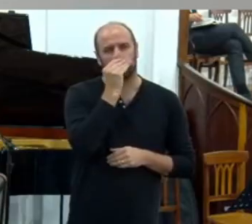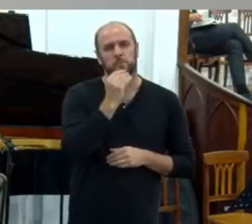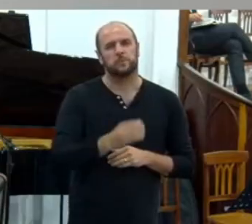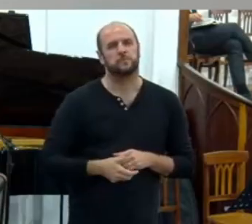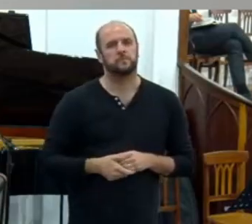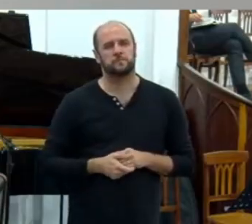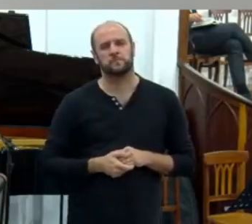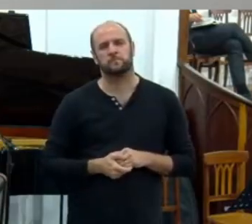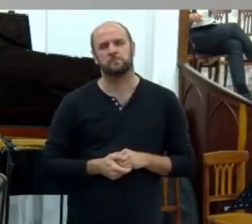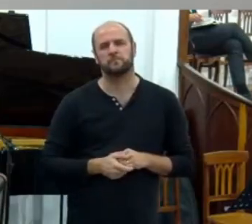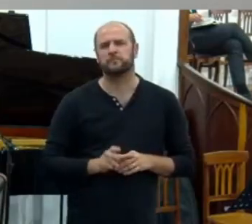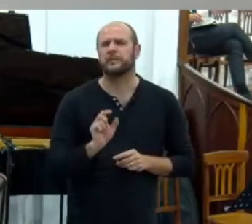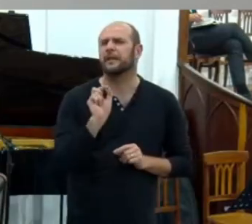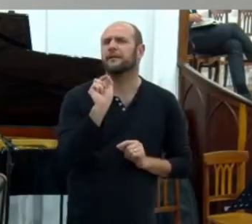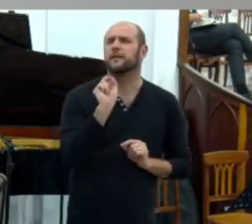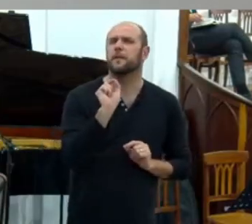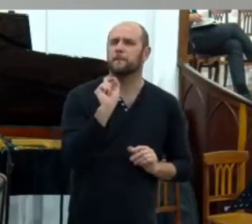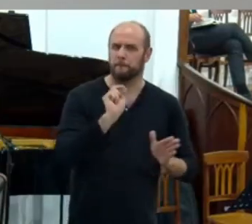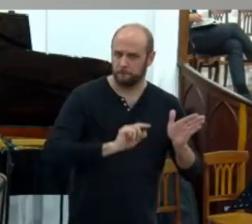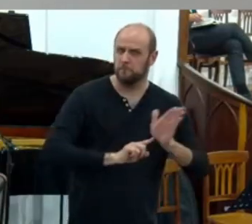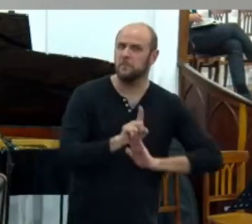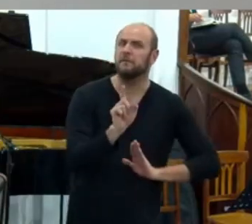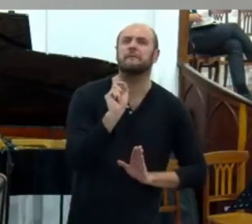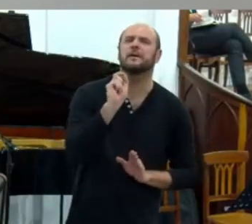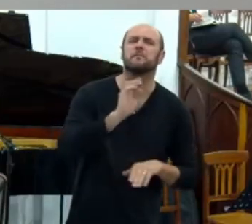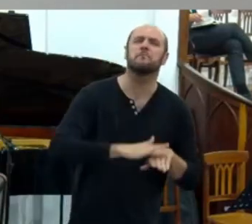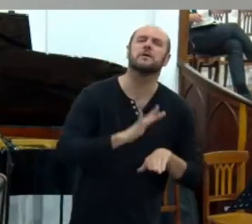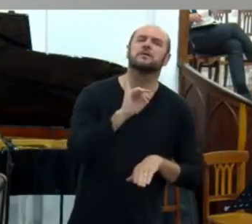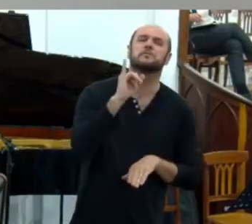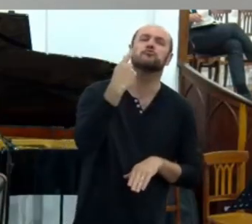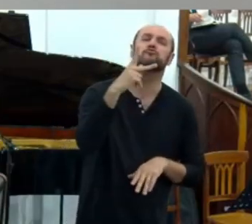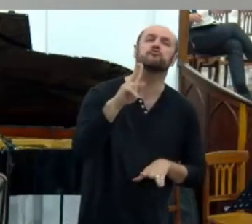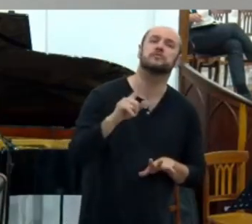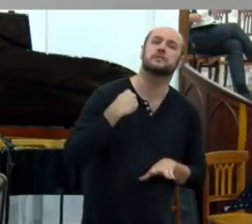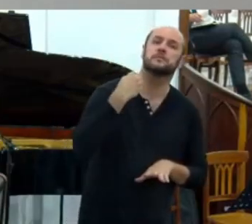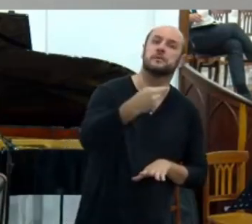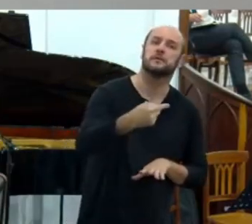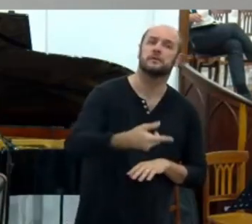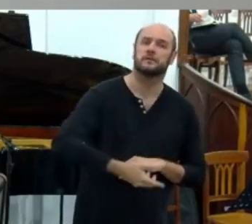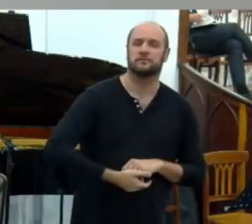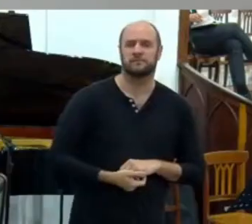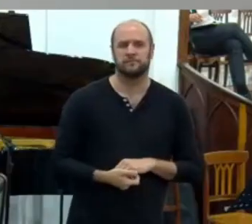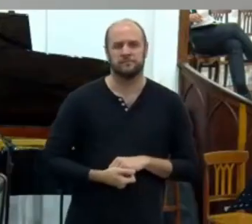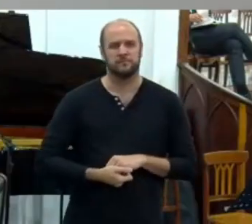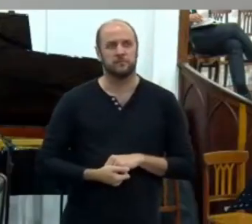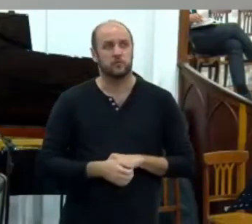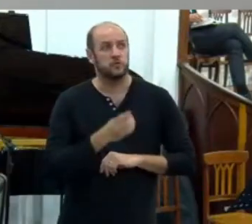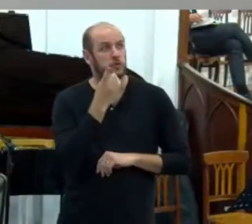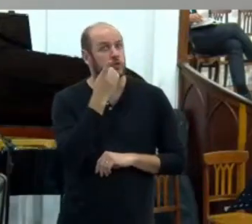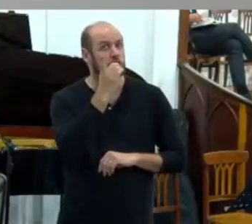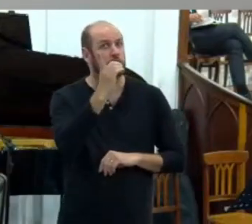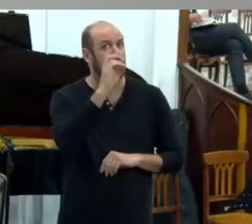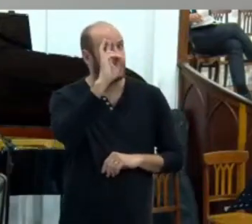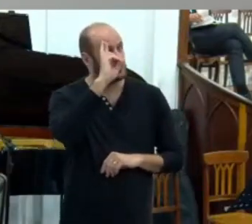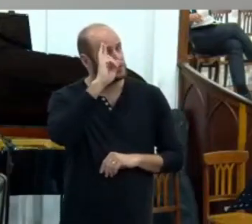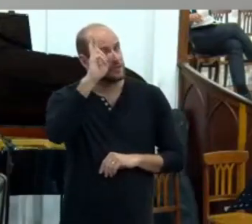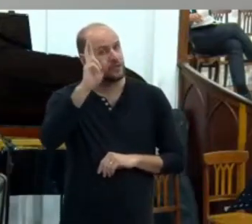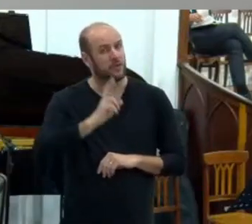O que tem sido mais importante na sua semana? Ou no dia do Senhor?